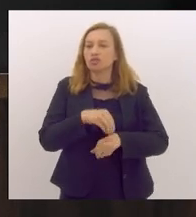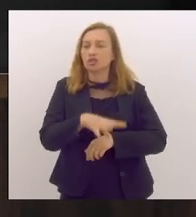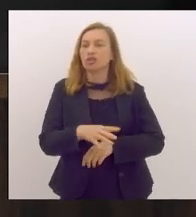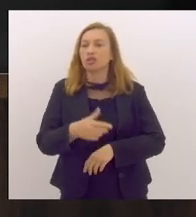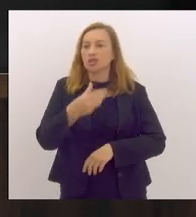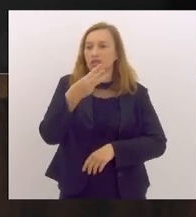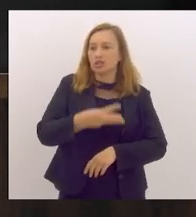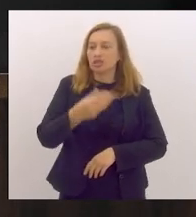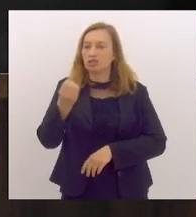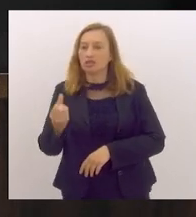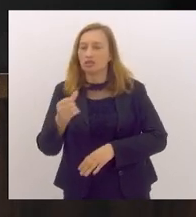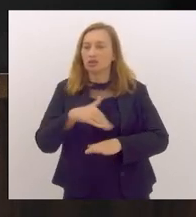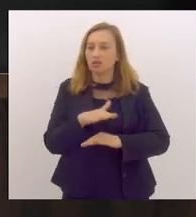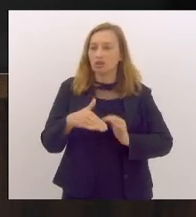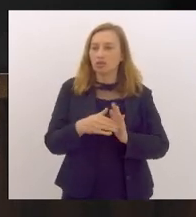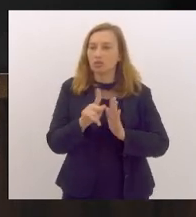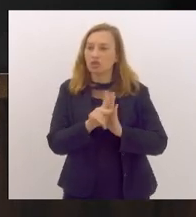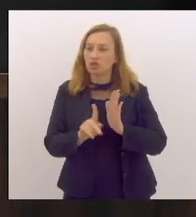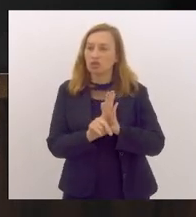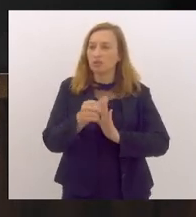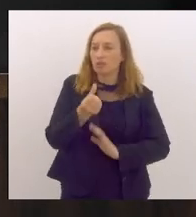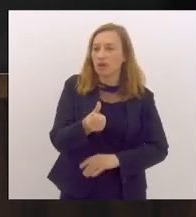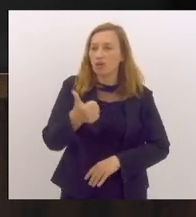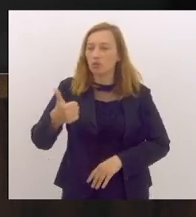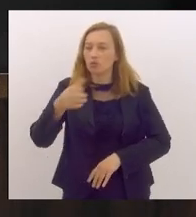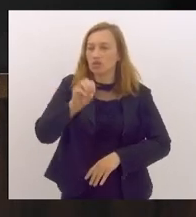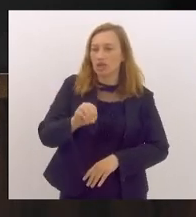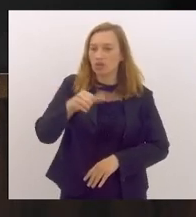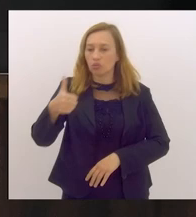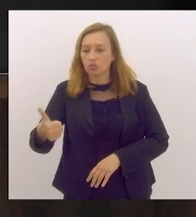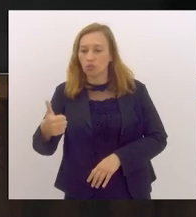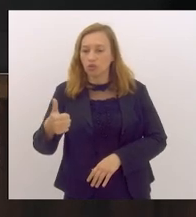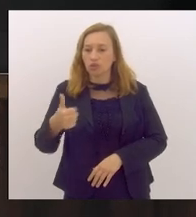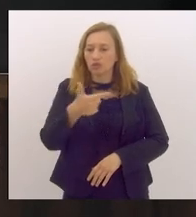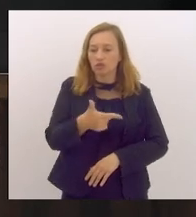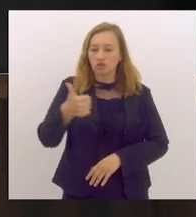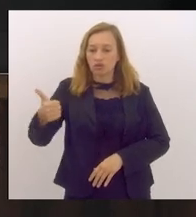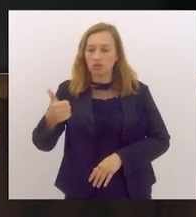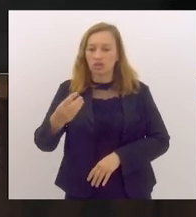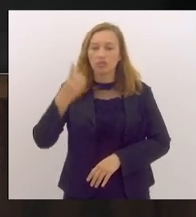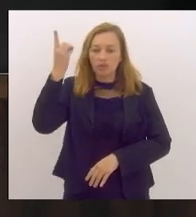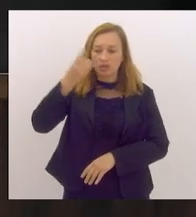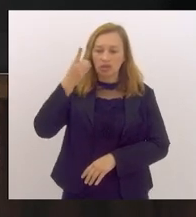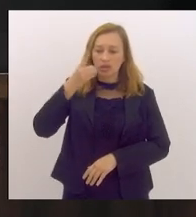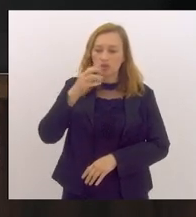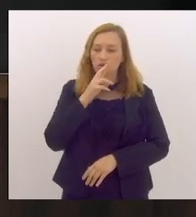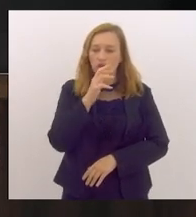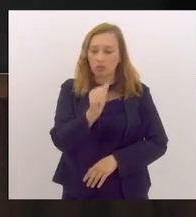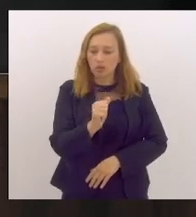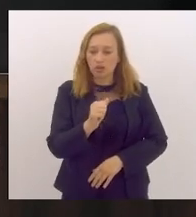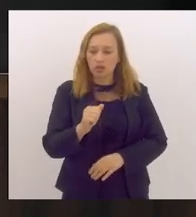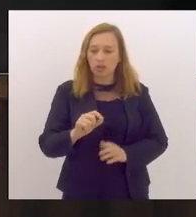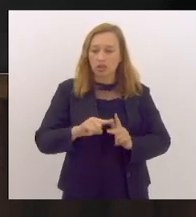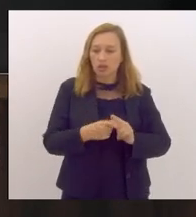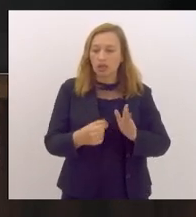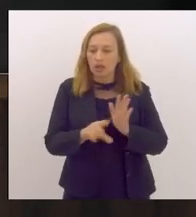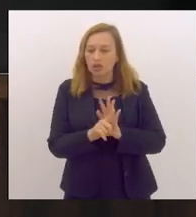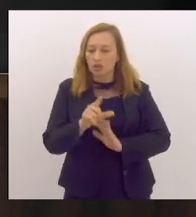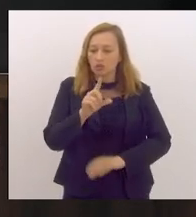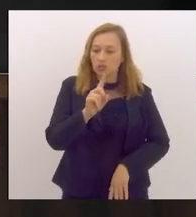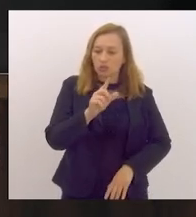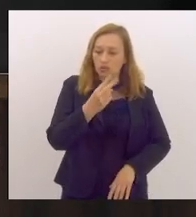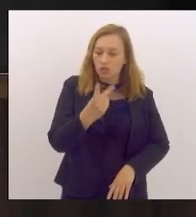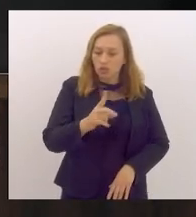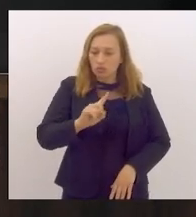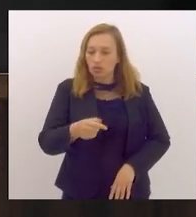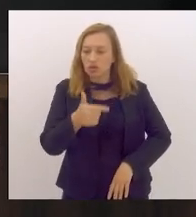36º da pauta, veto total oposto ao projeto de lei 6101, de 22, de autoria do deputado Rodrigo Amorim, que altera a lei 2592,